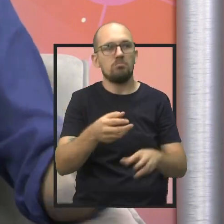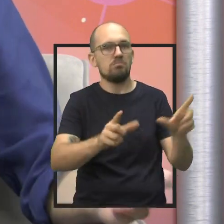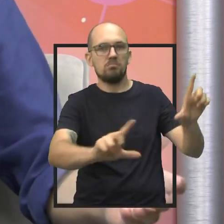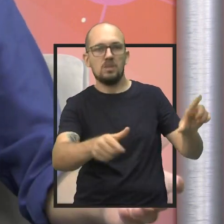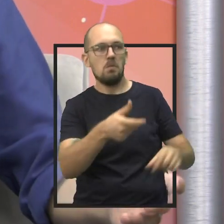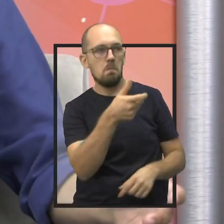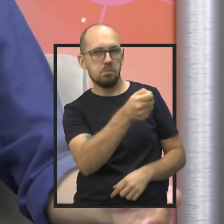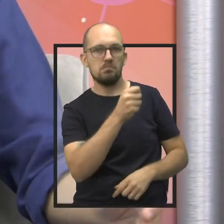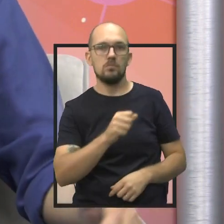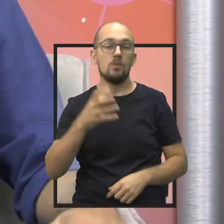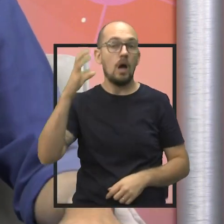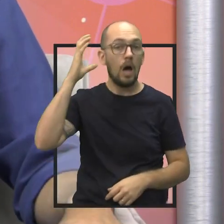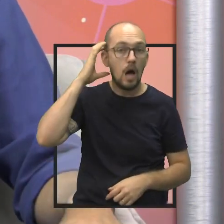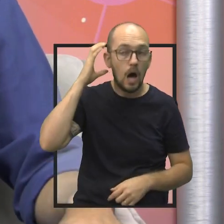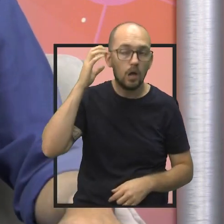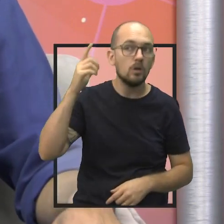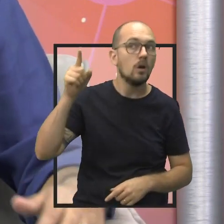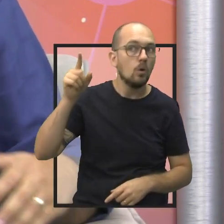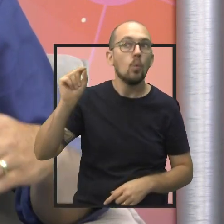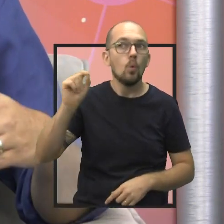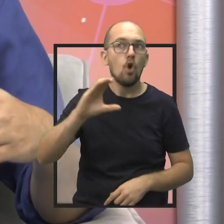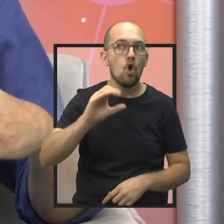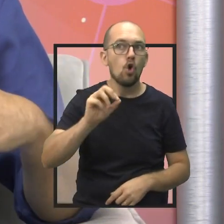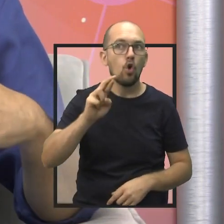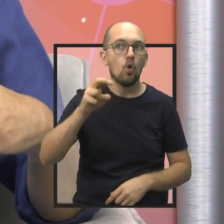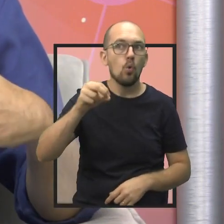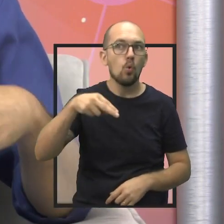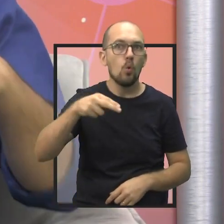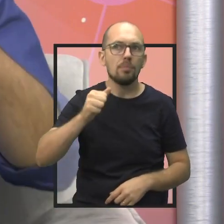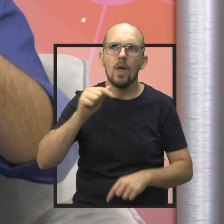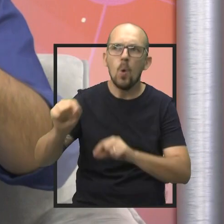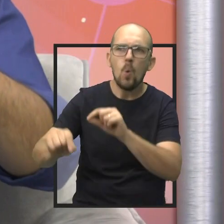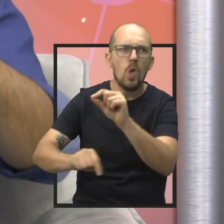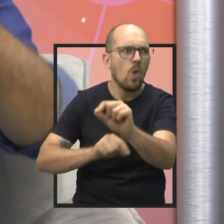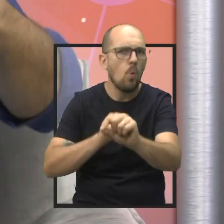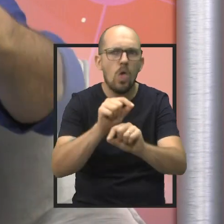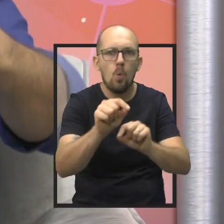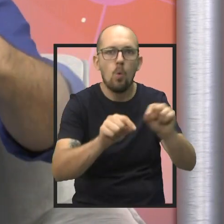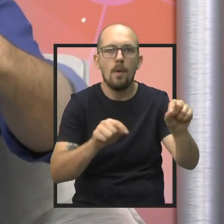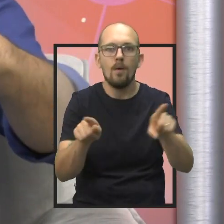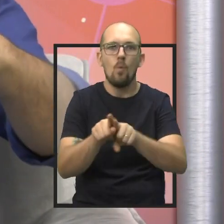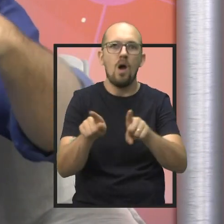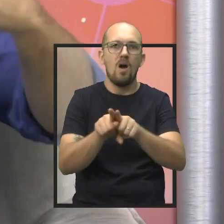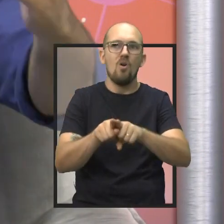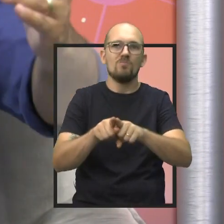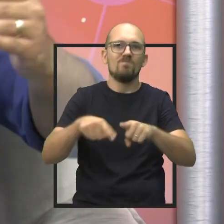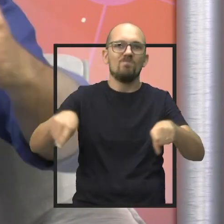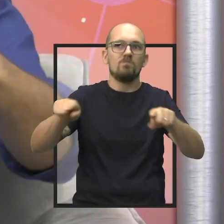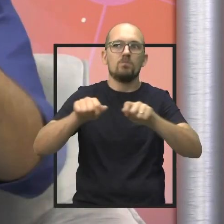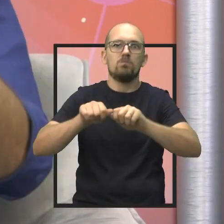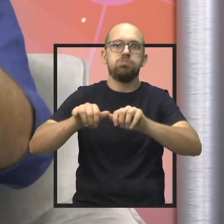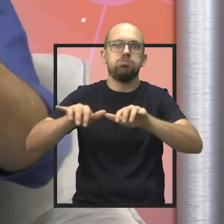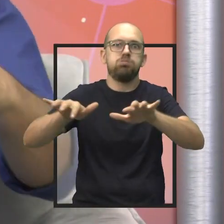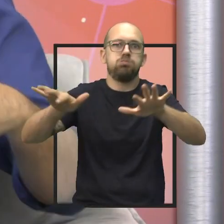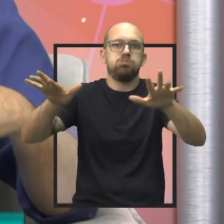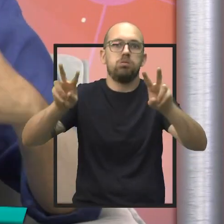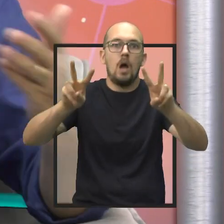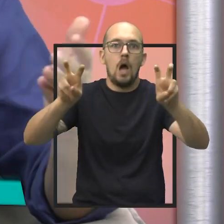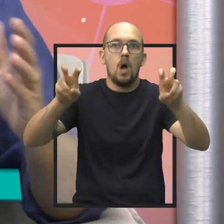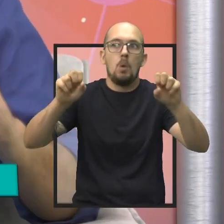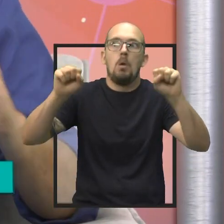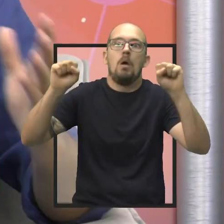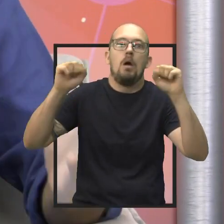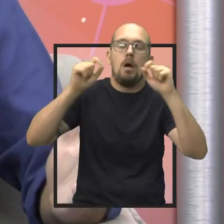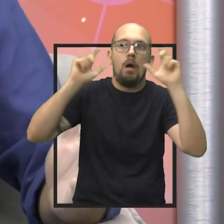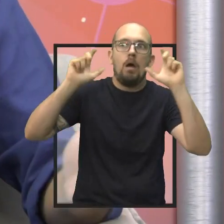ouvir falar do coronavírus, que vem aí causando muito mais destruição do ponto de vista econômico, né, do